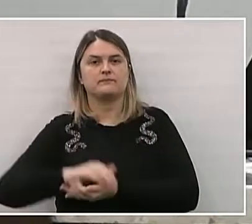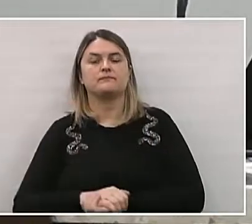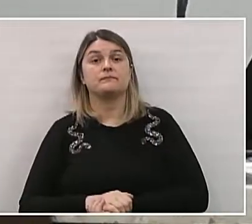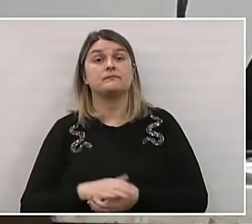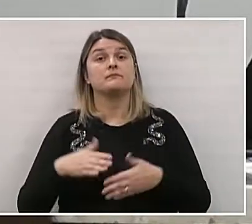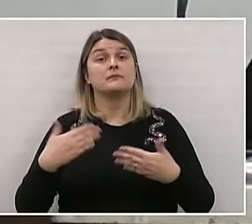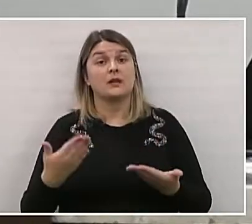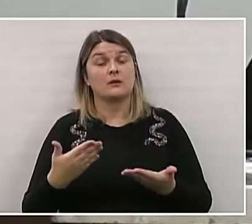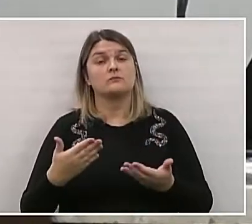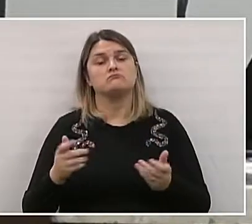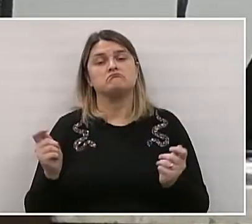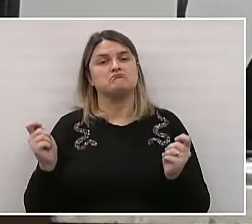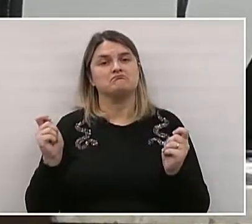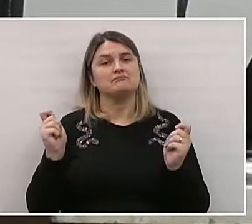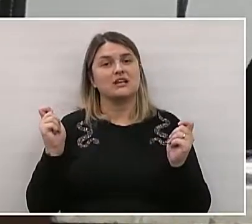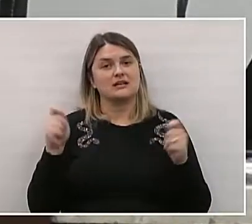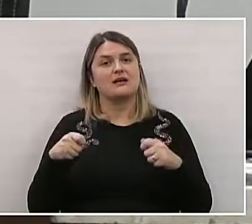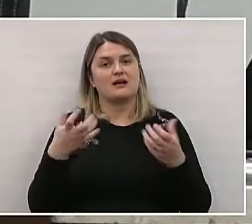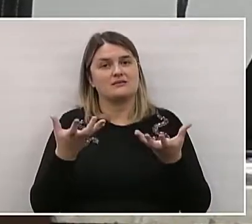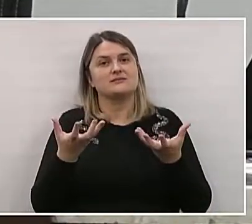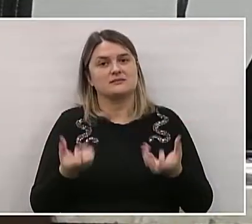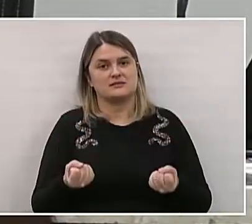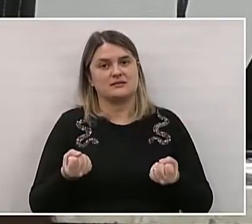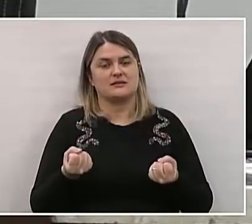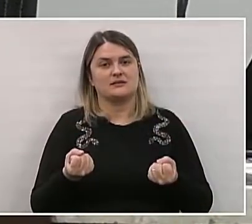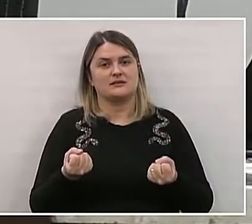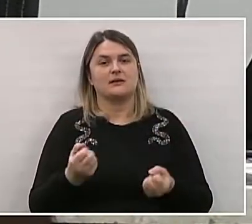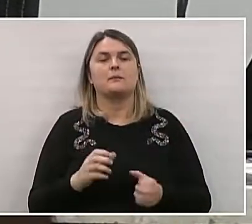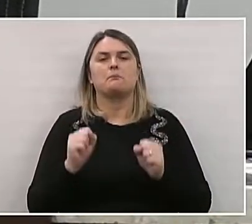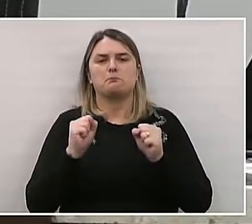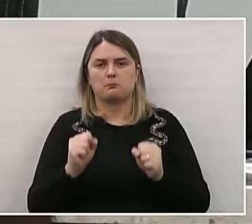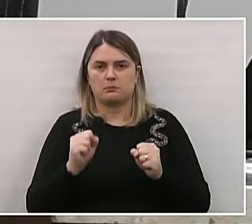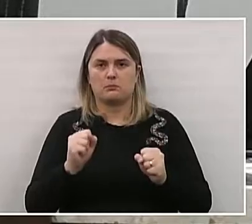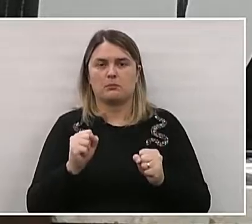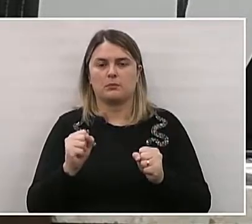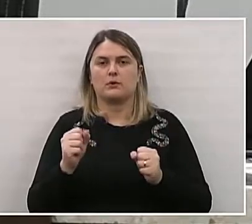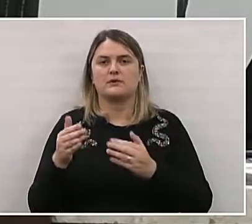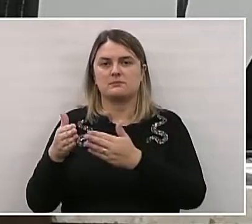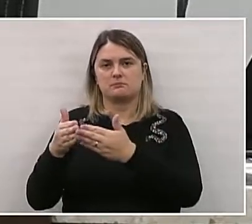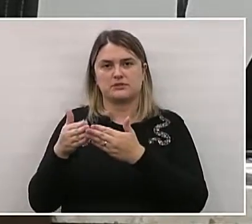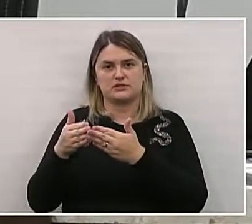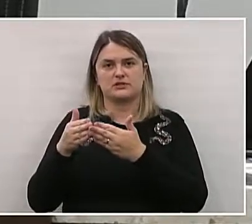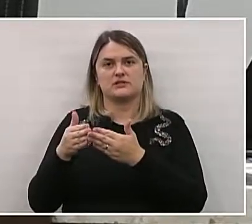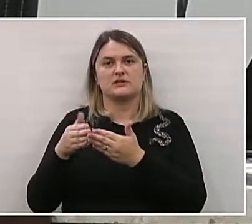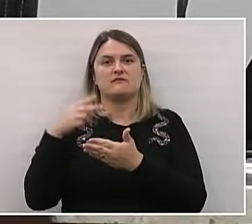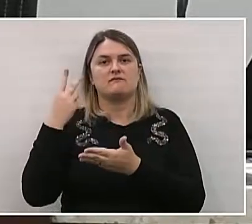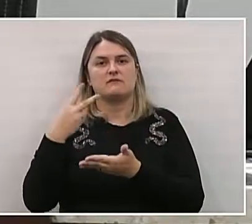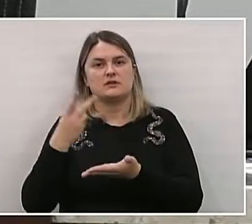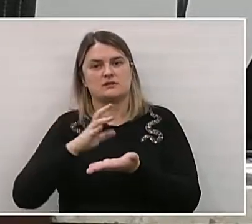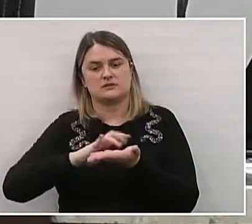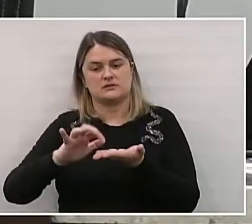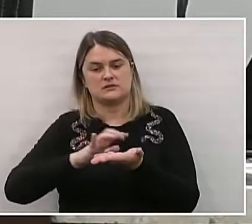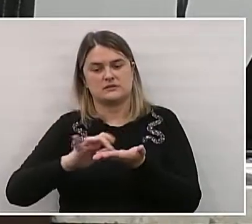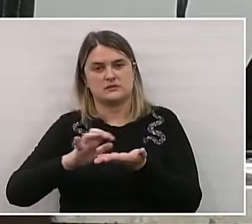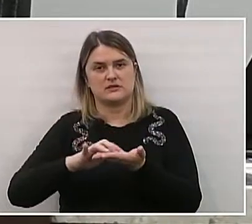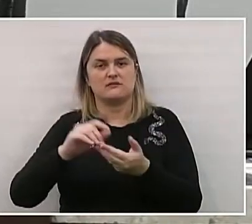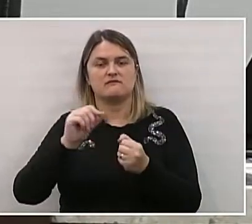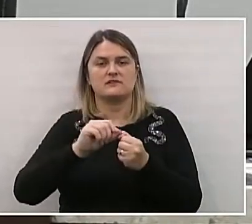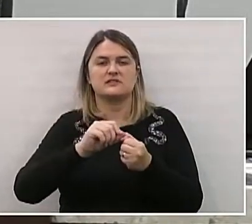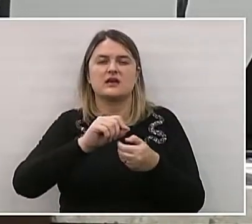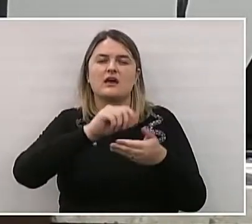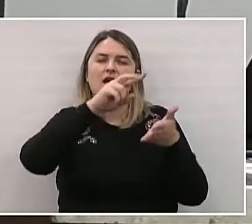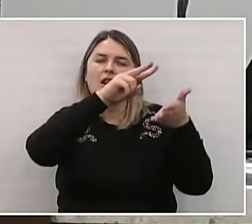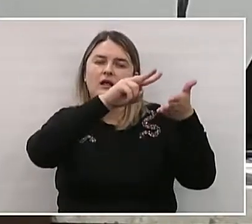Nesse momento, concedemos essa exceção. Vou solicitar ao vereador Valdir Rático para que,